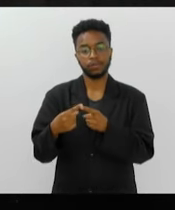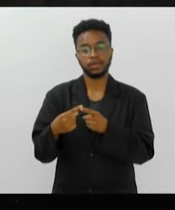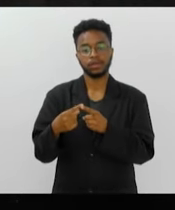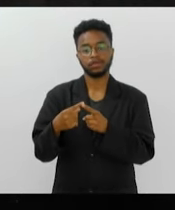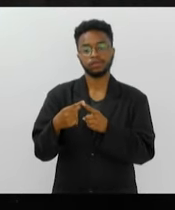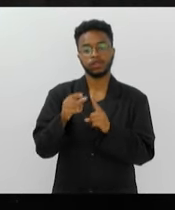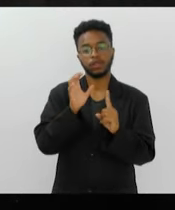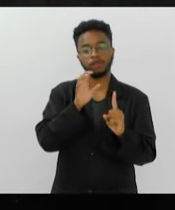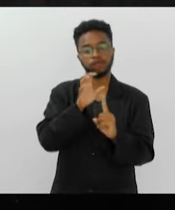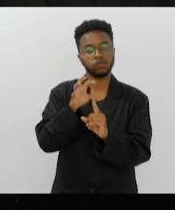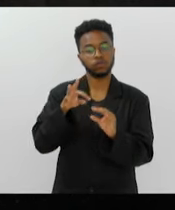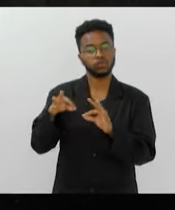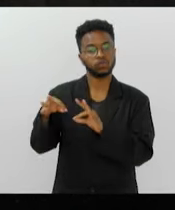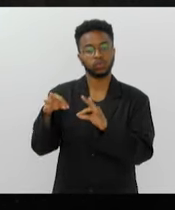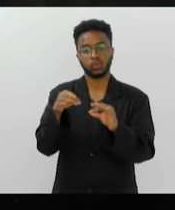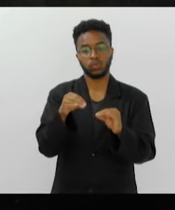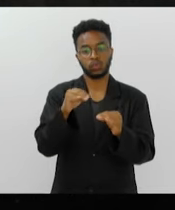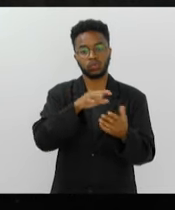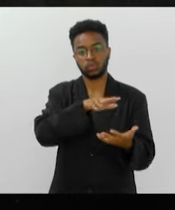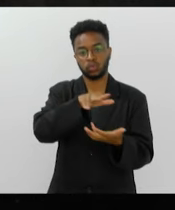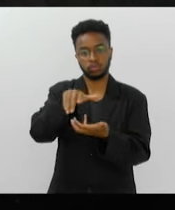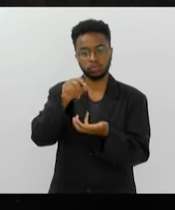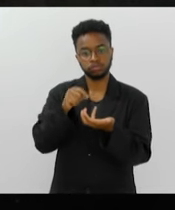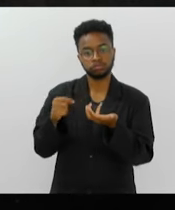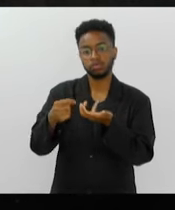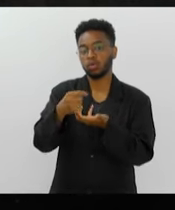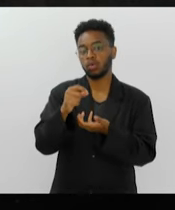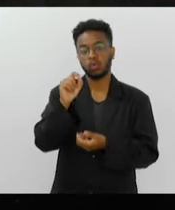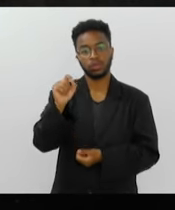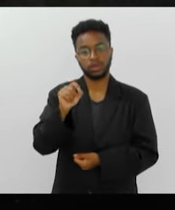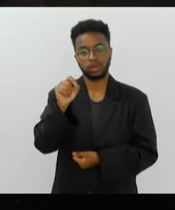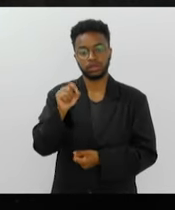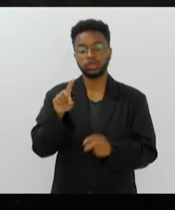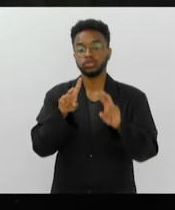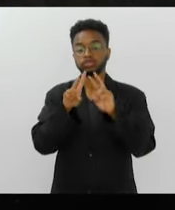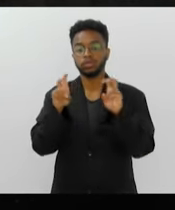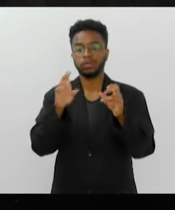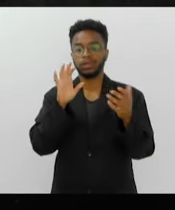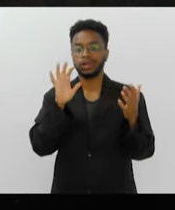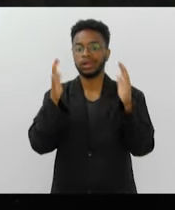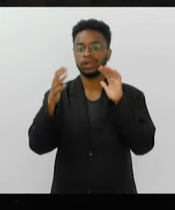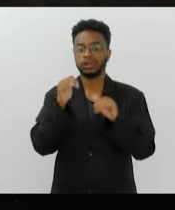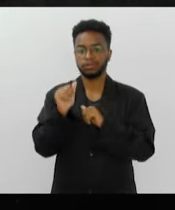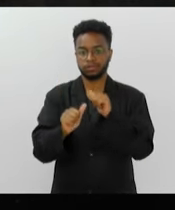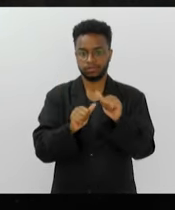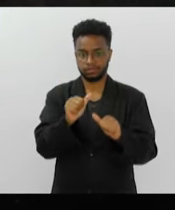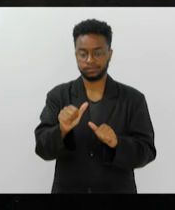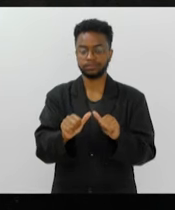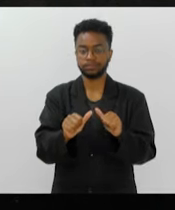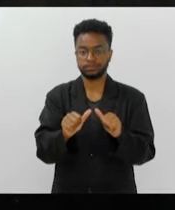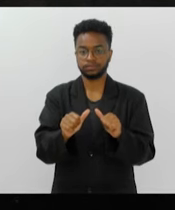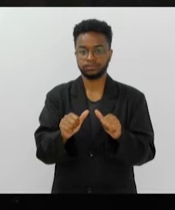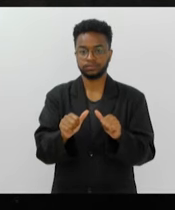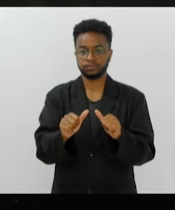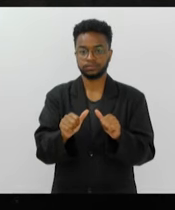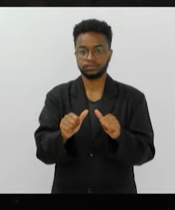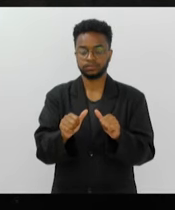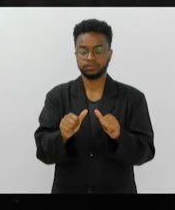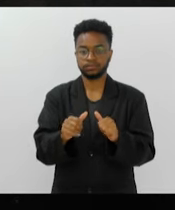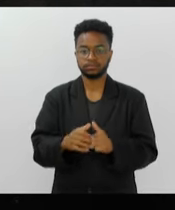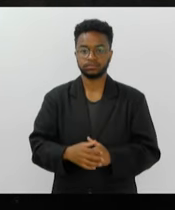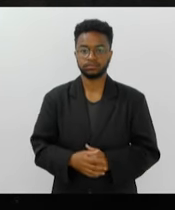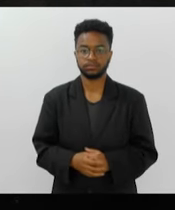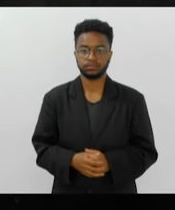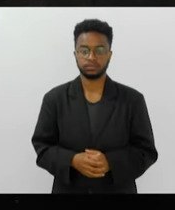nível Mundial é a questão das mudanças climáticas que